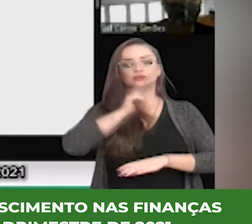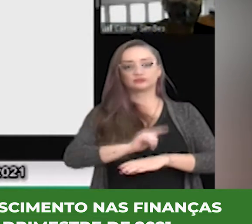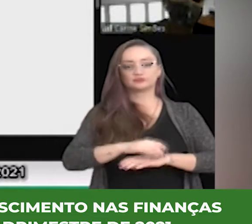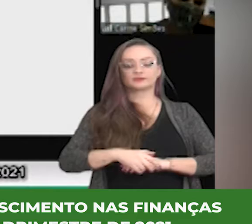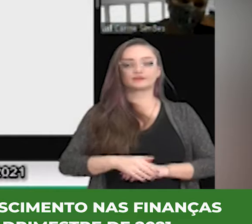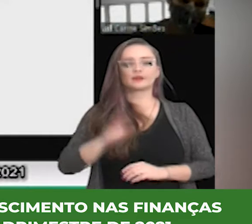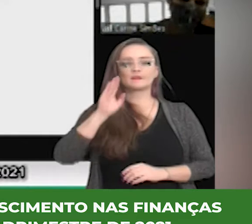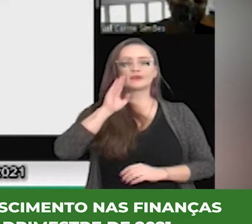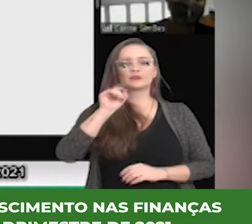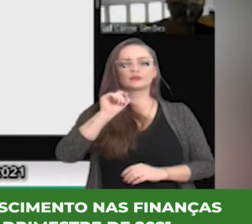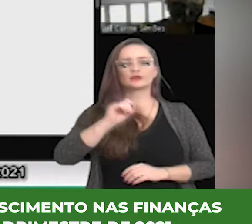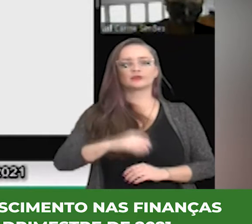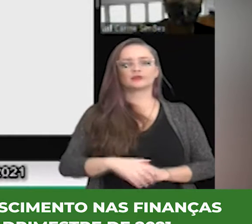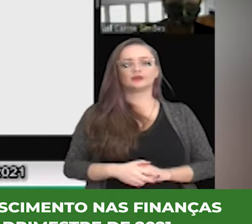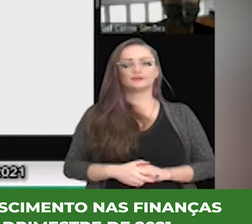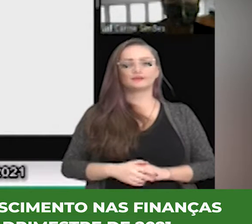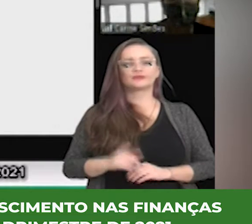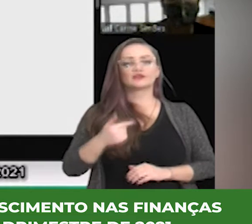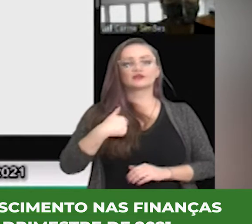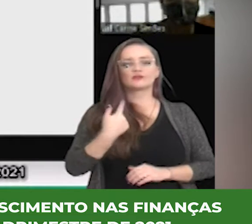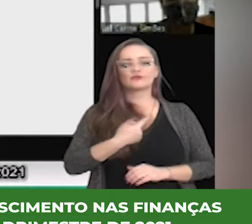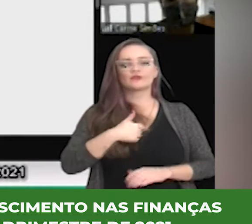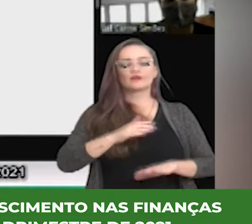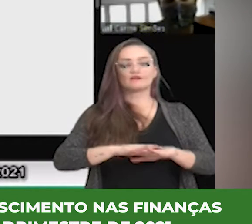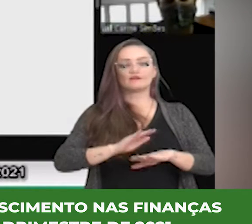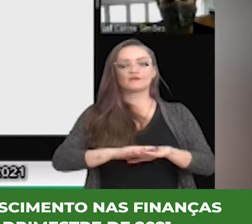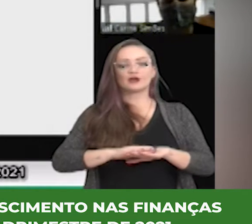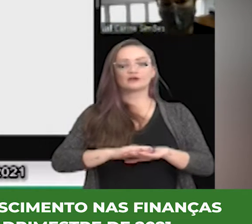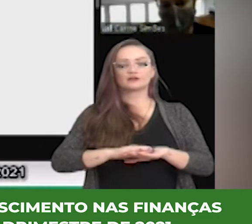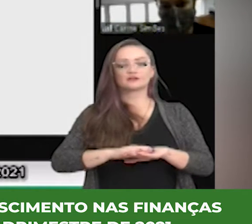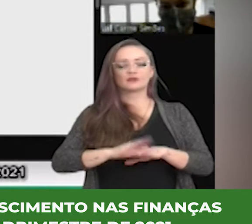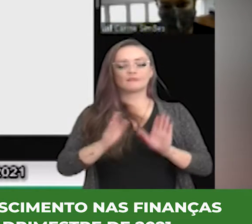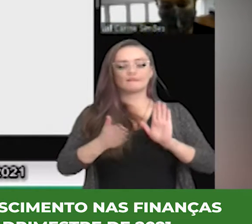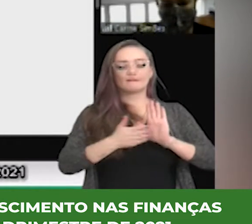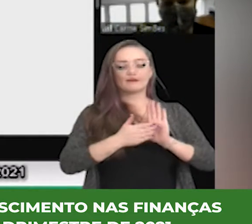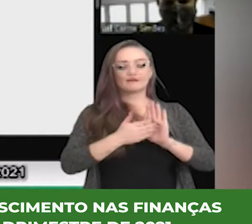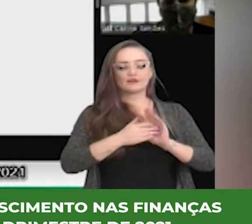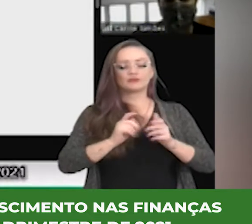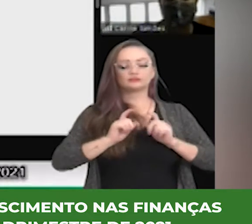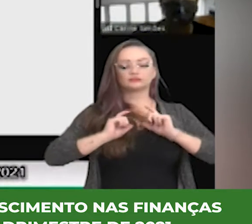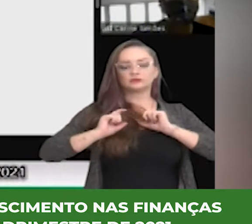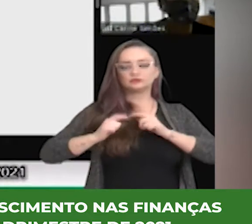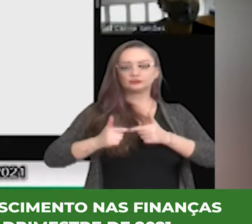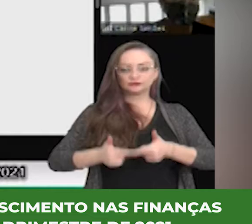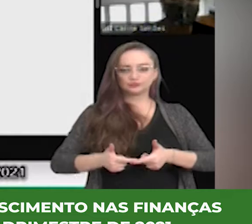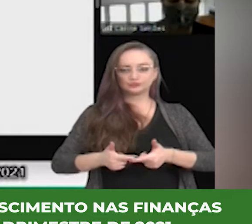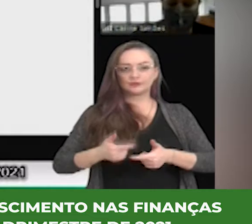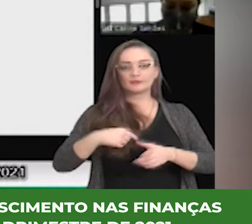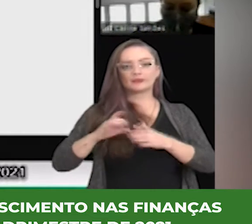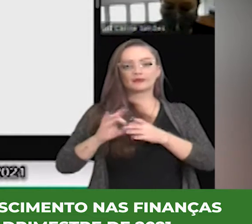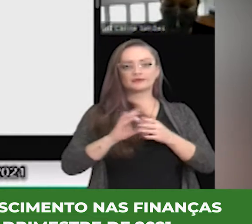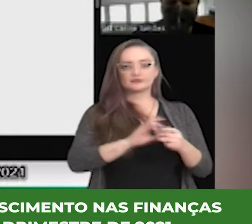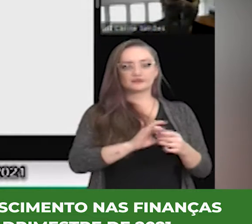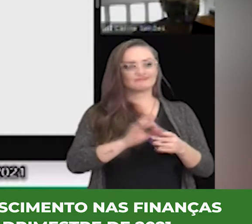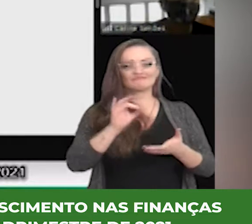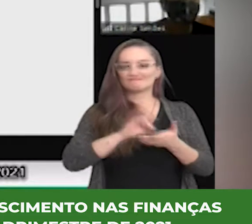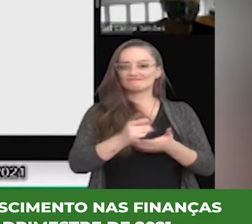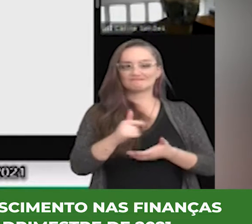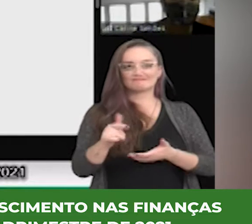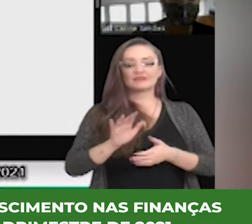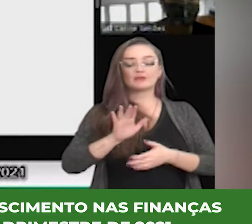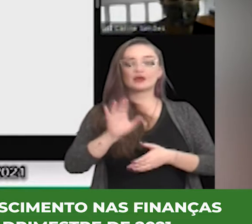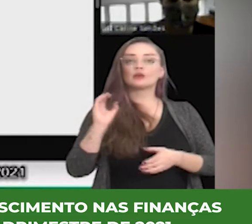É principalmente também porque a gente fez uma previsão mais conservadora né porque o cenário ali servos